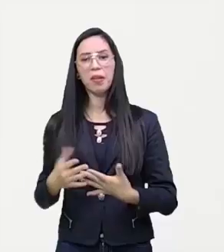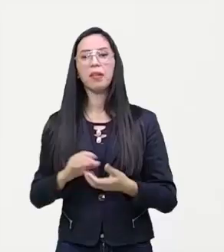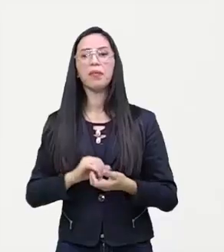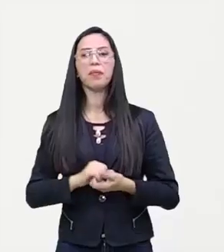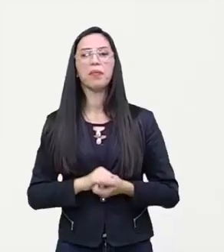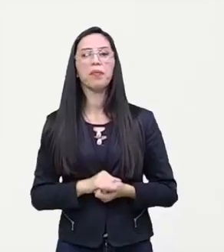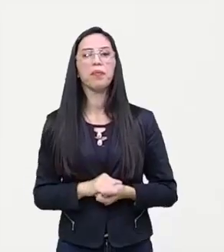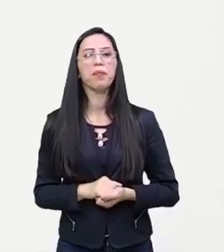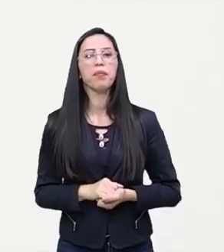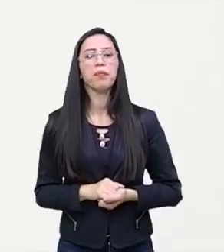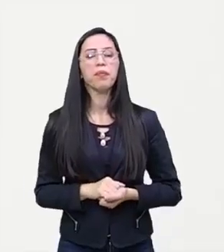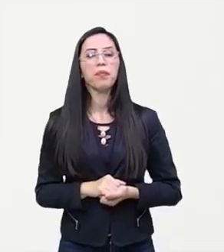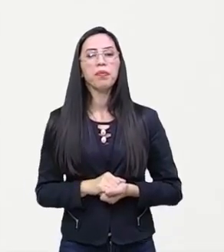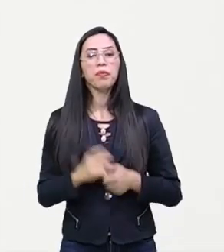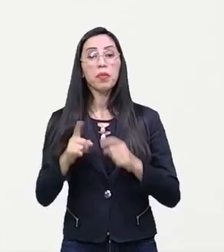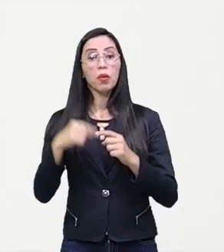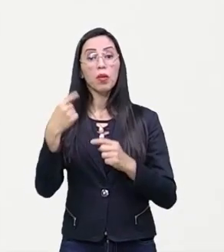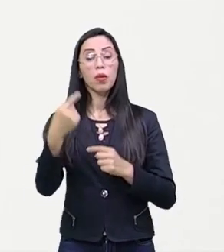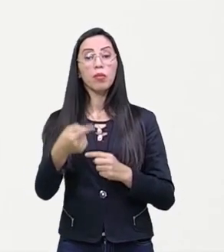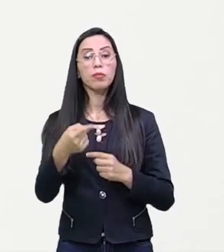para a próxima?